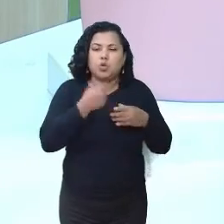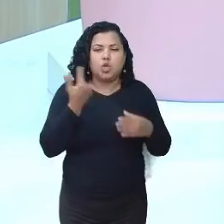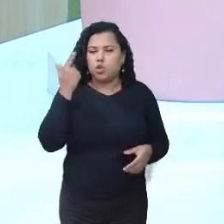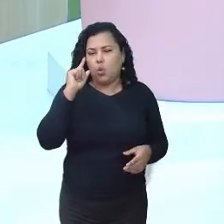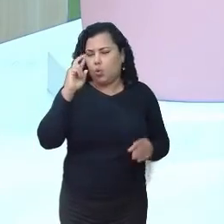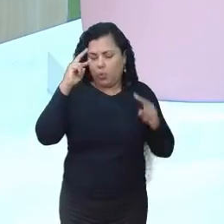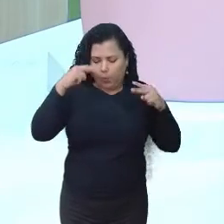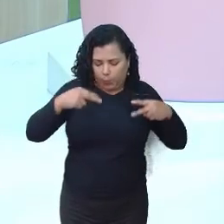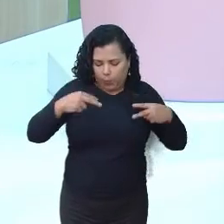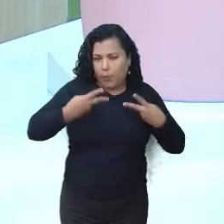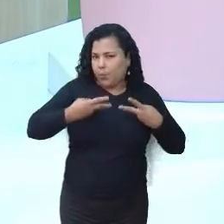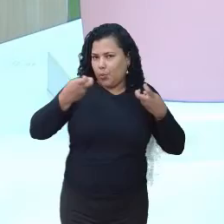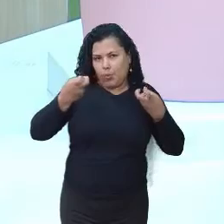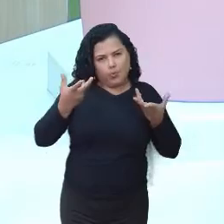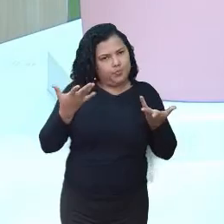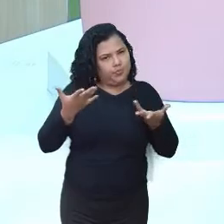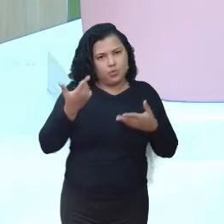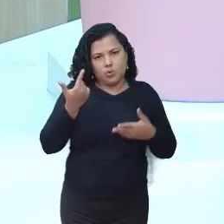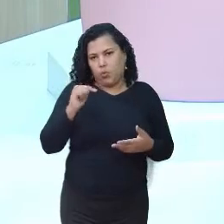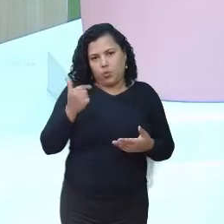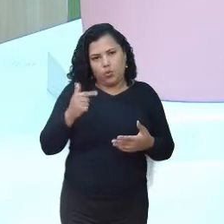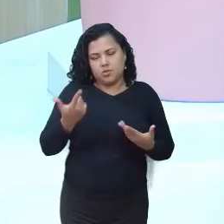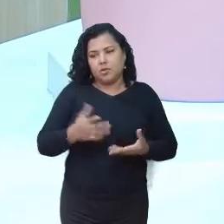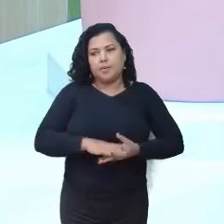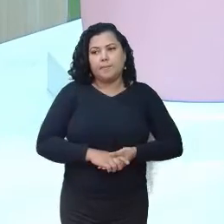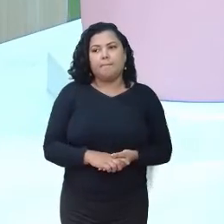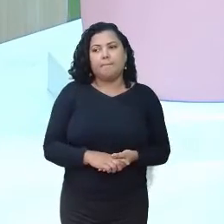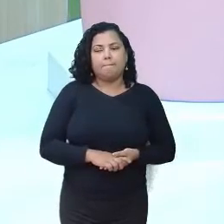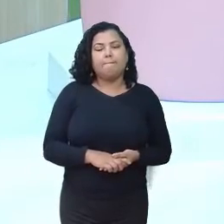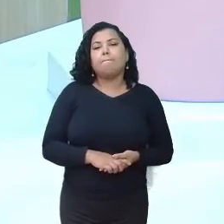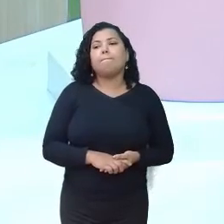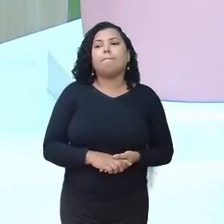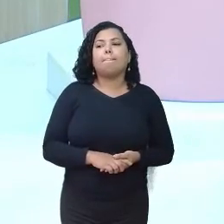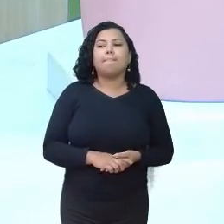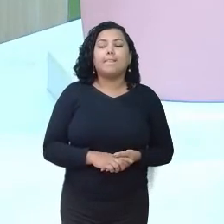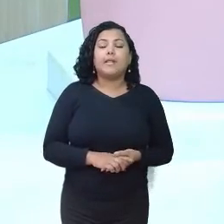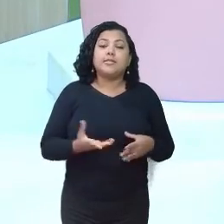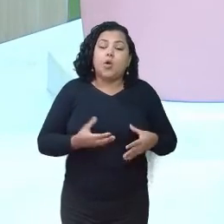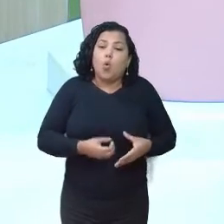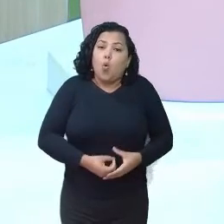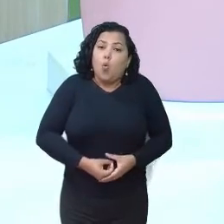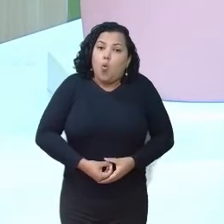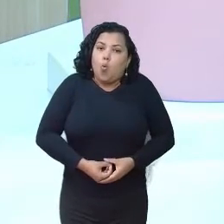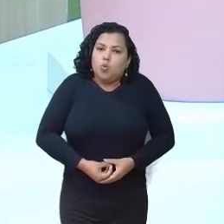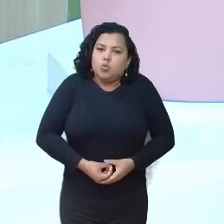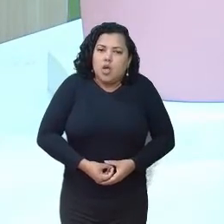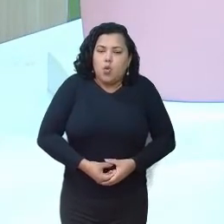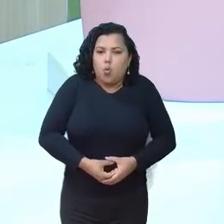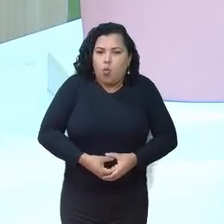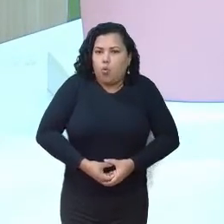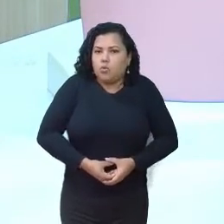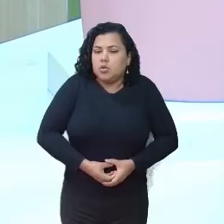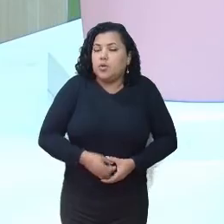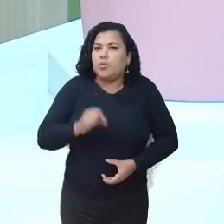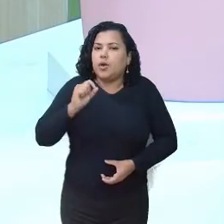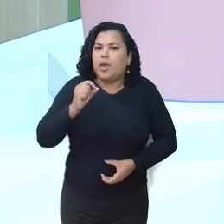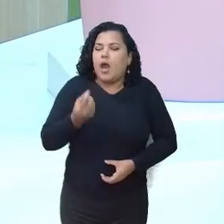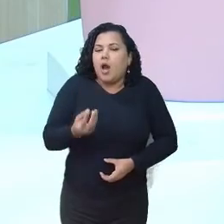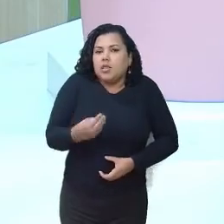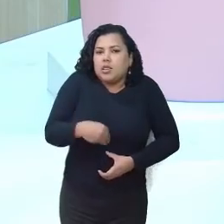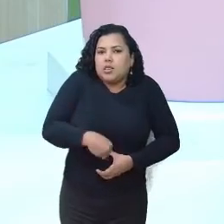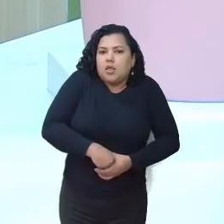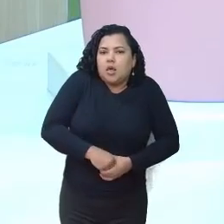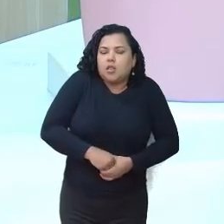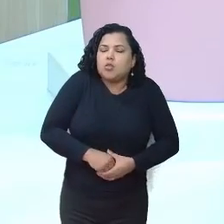podemos ver. Aqui está o útero, onde ele vai acomodar o bebê, ele tem a função dele. A